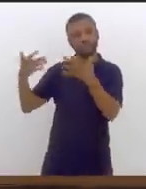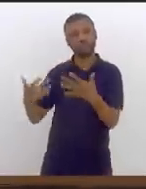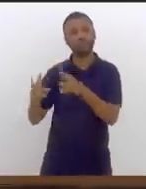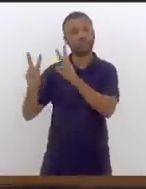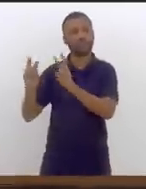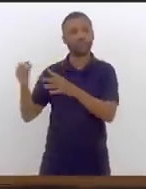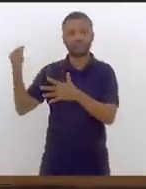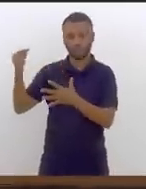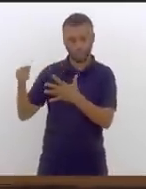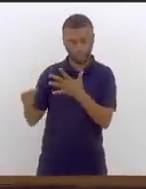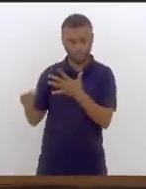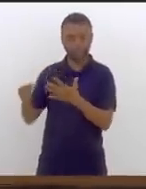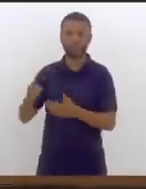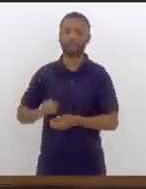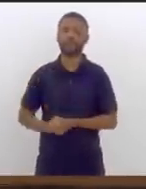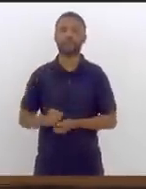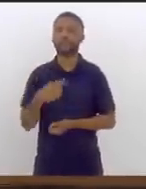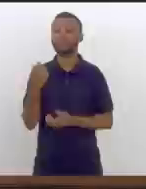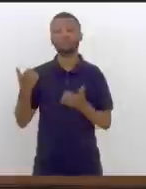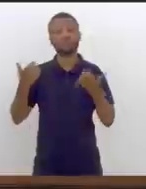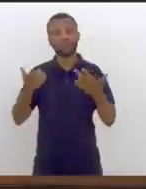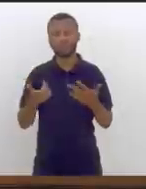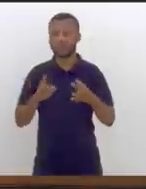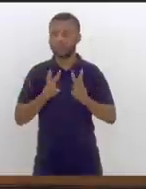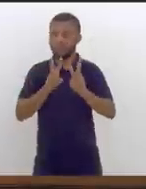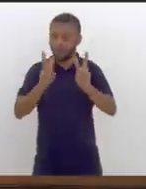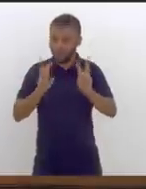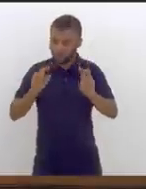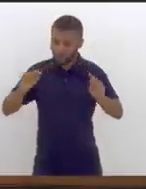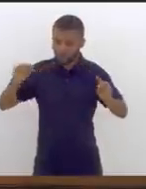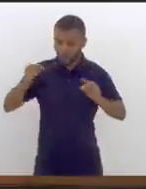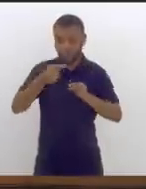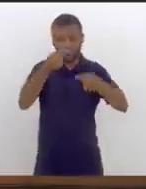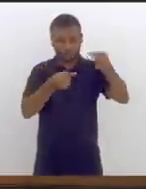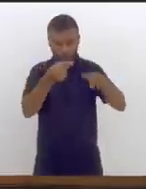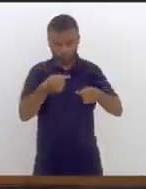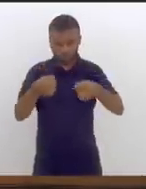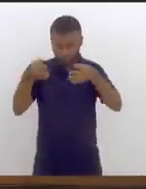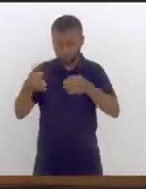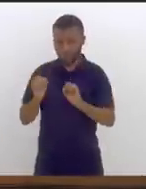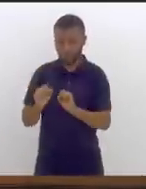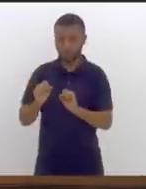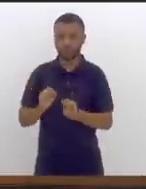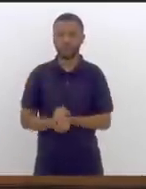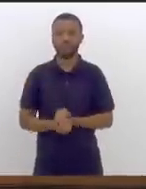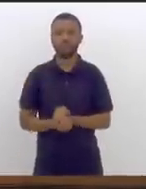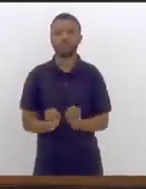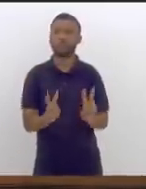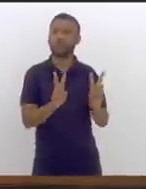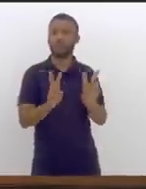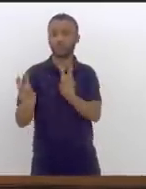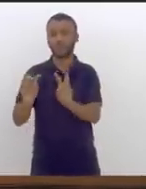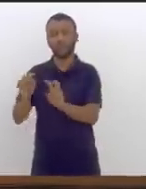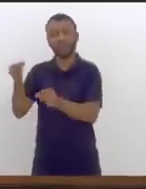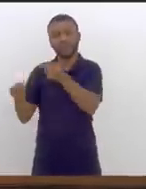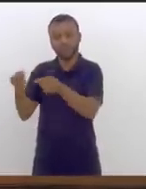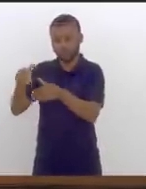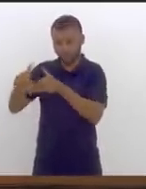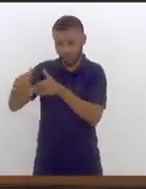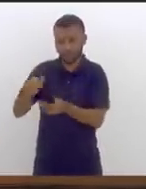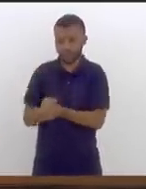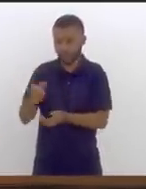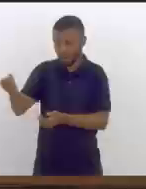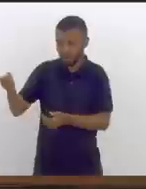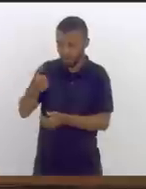questão que nós vamos estar falando vai ser o próximo tema até malas pode ser é o próximo tema que nós vamos estar abordando E aí eu te dou